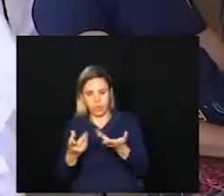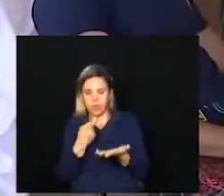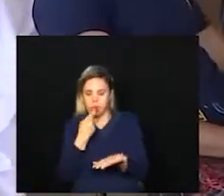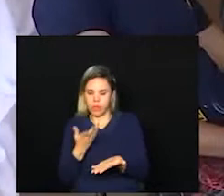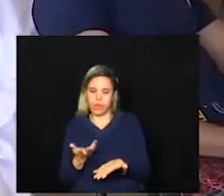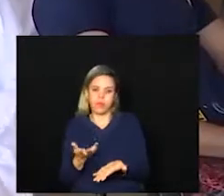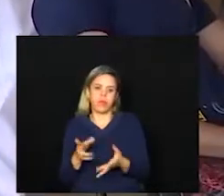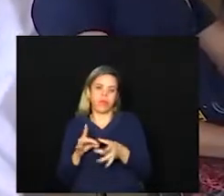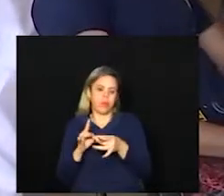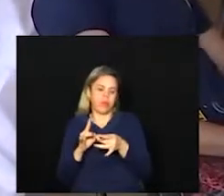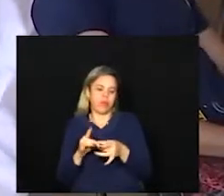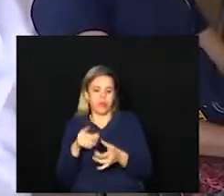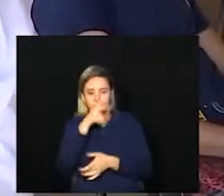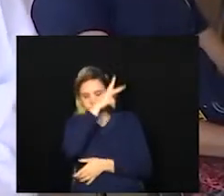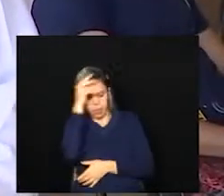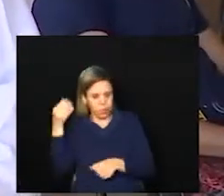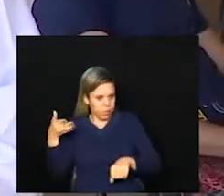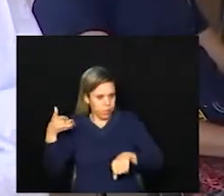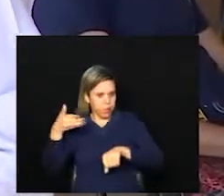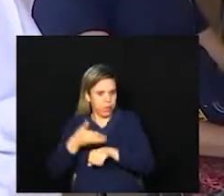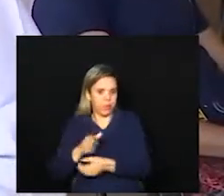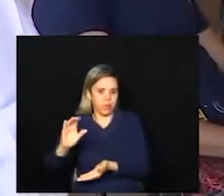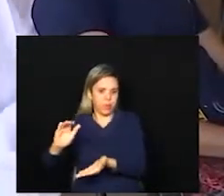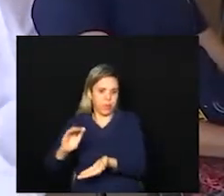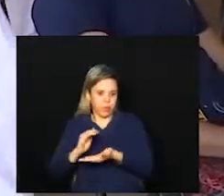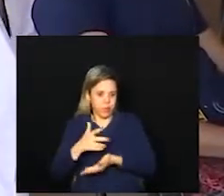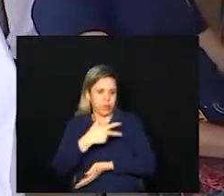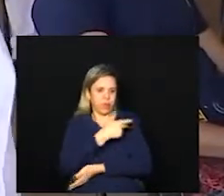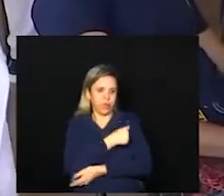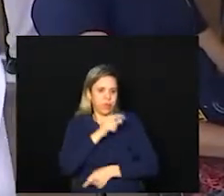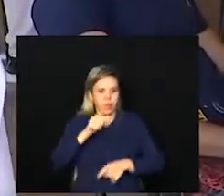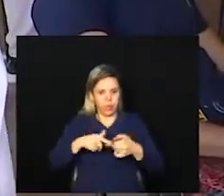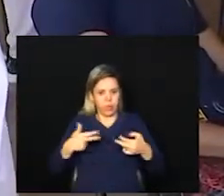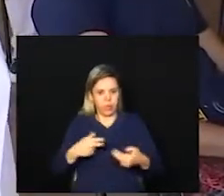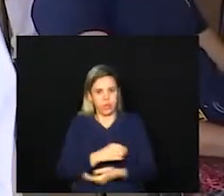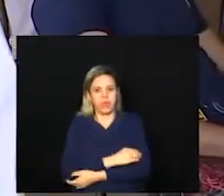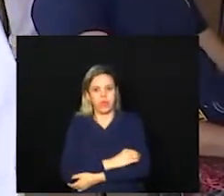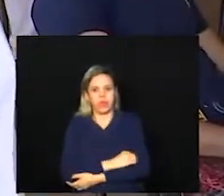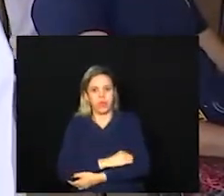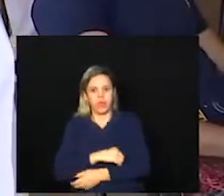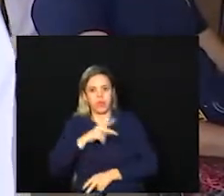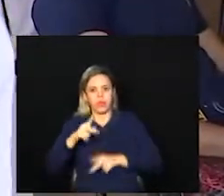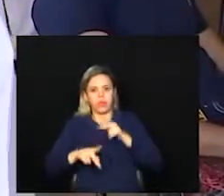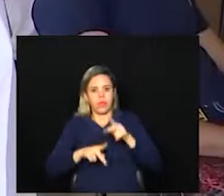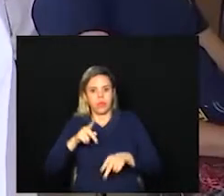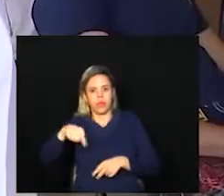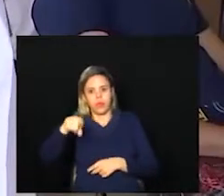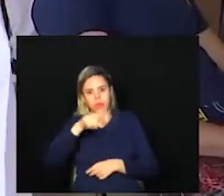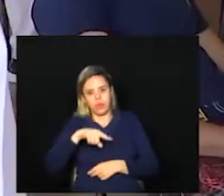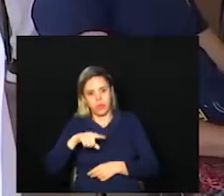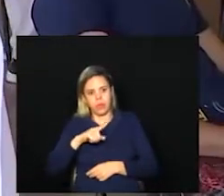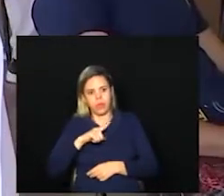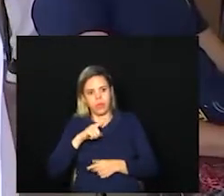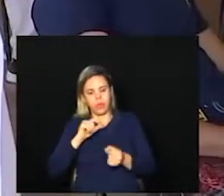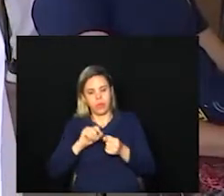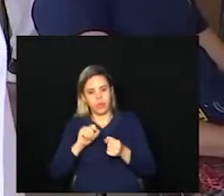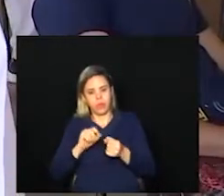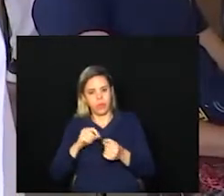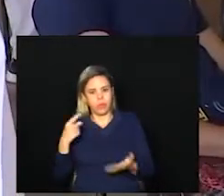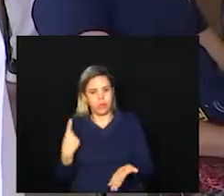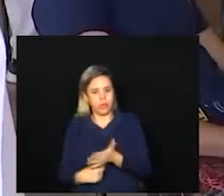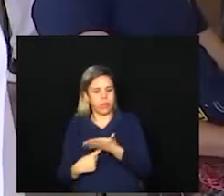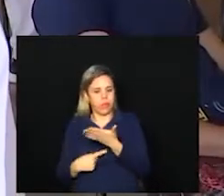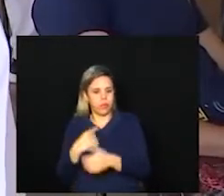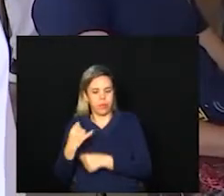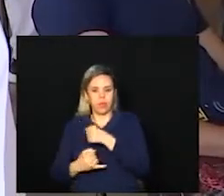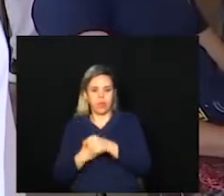disse, e a Prefeitura entra com os imunizantes e os insumos. E as pessoas elas têm que fazer esse agendamento no